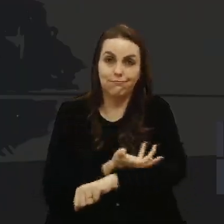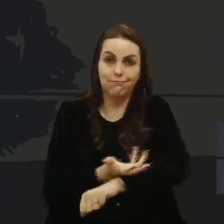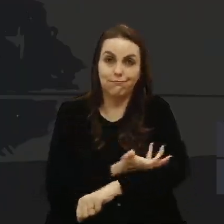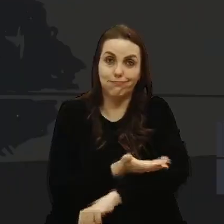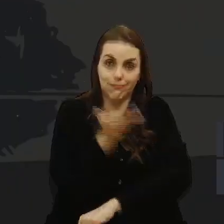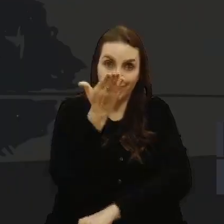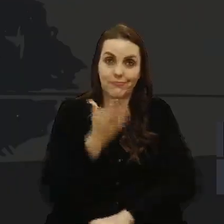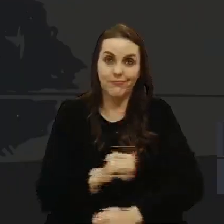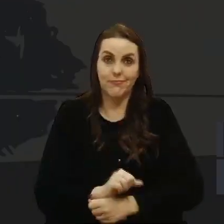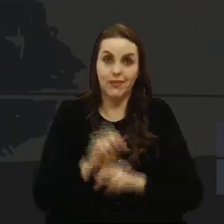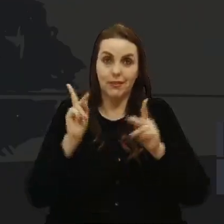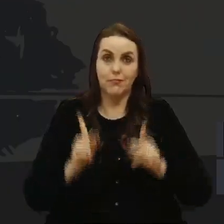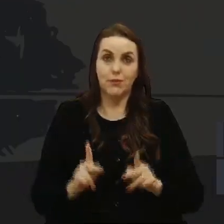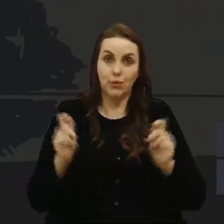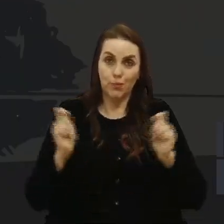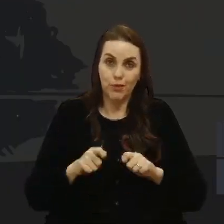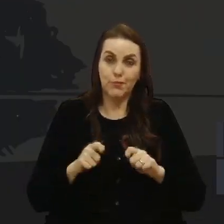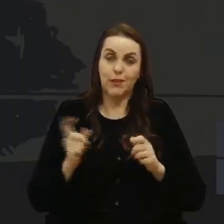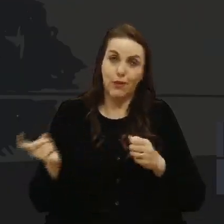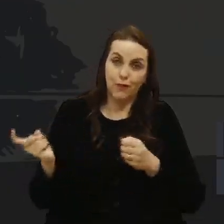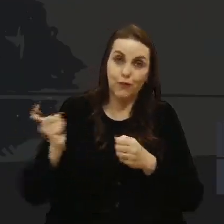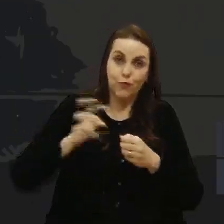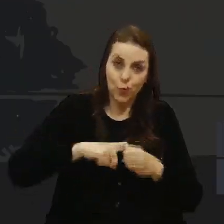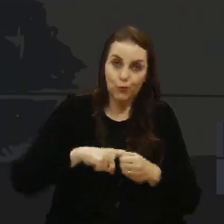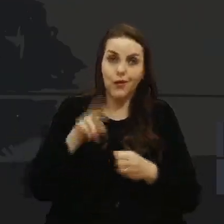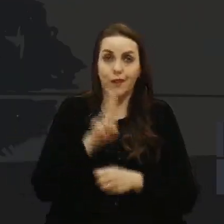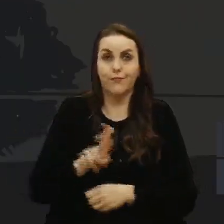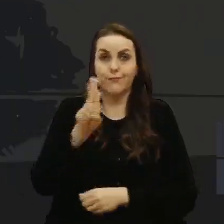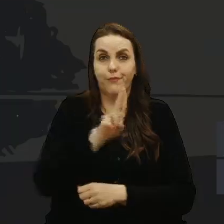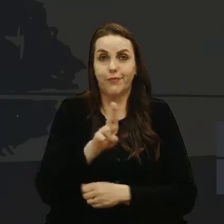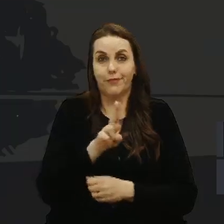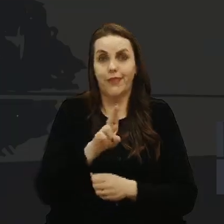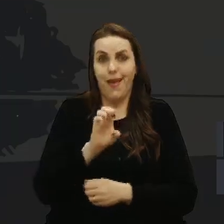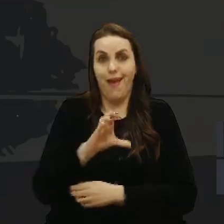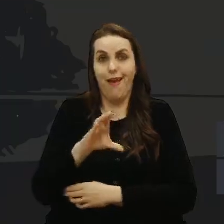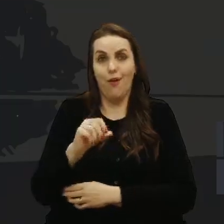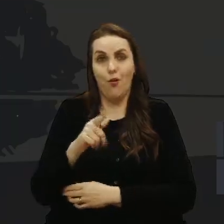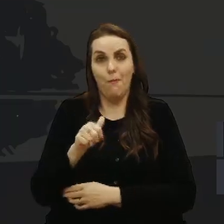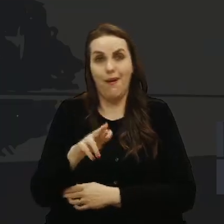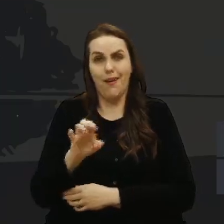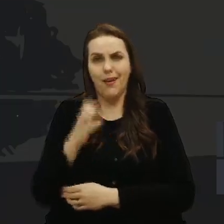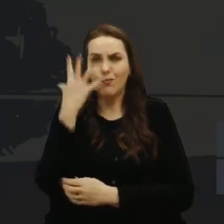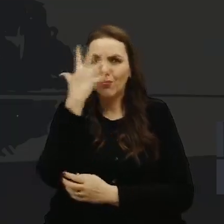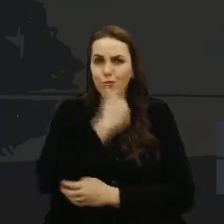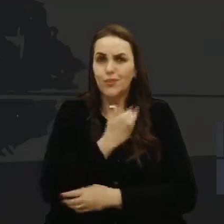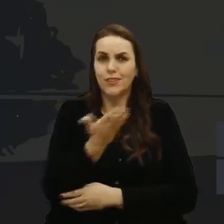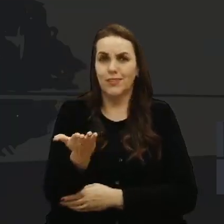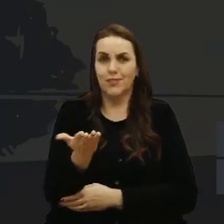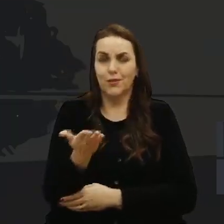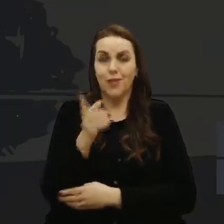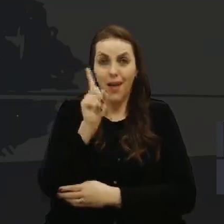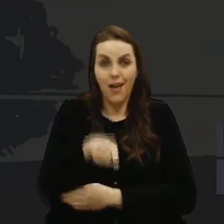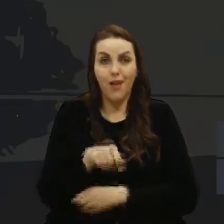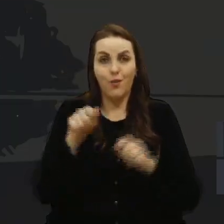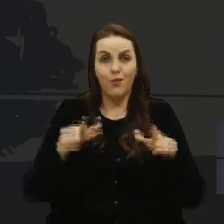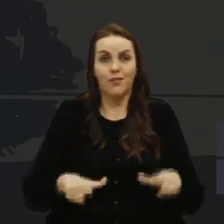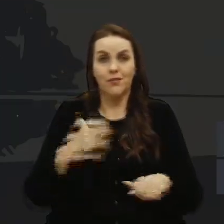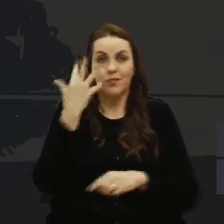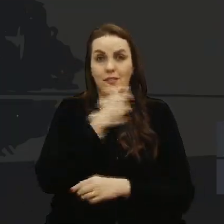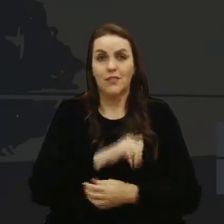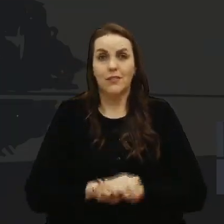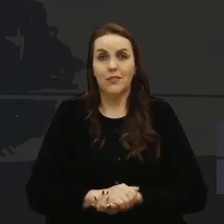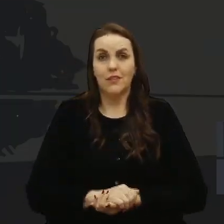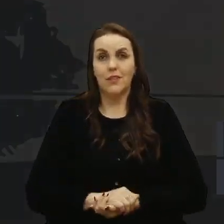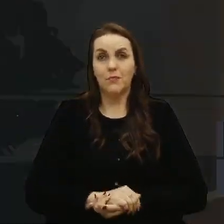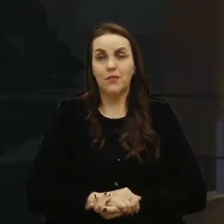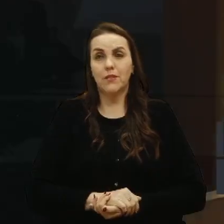as pessoas possam voltar a utilizar o Ecopark, que é tão bonito. É tão bonito o local. Mas vamos lá.